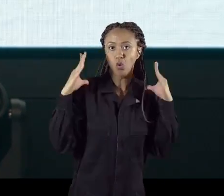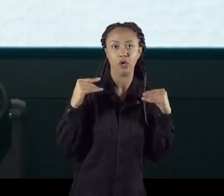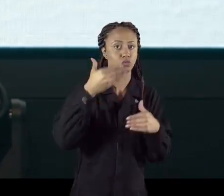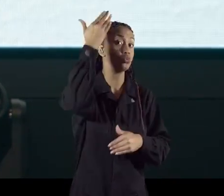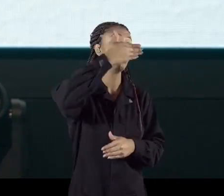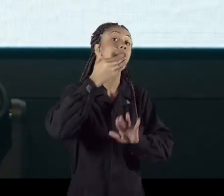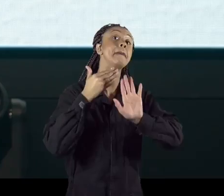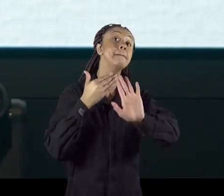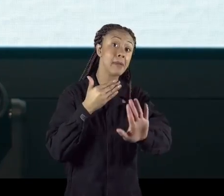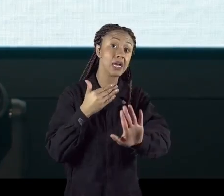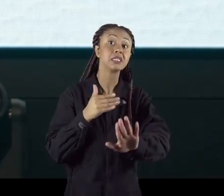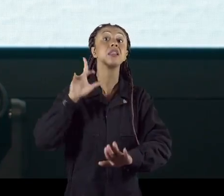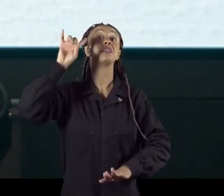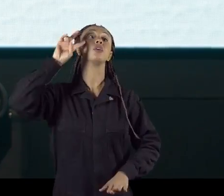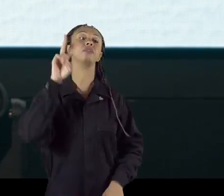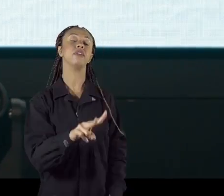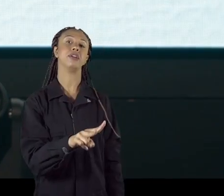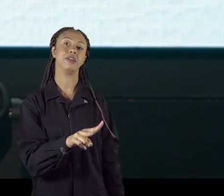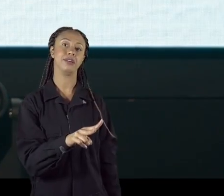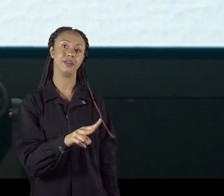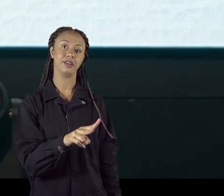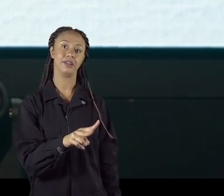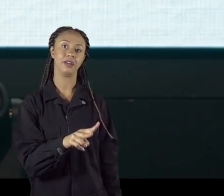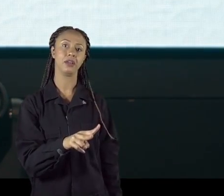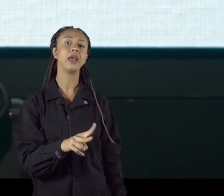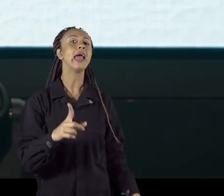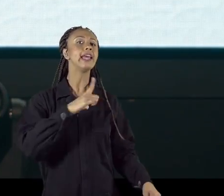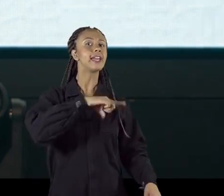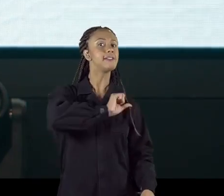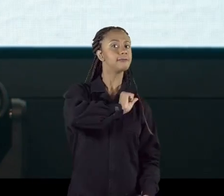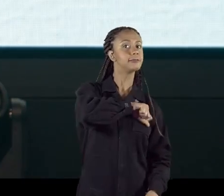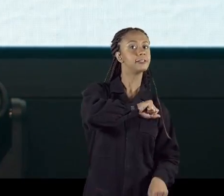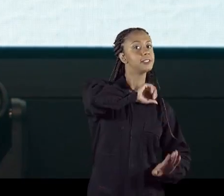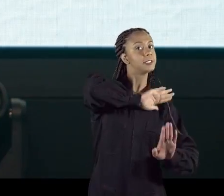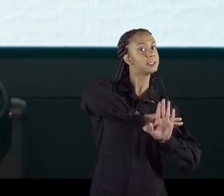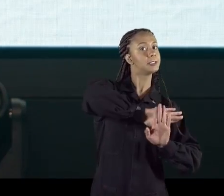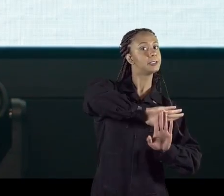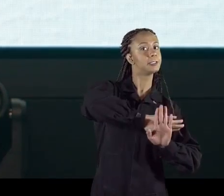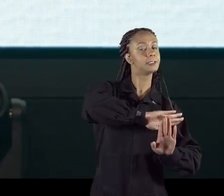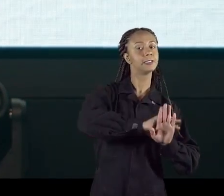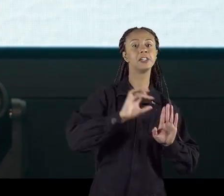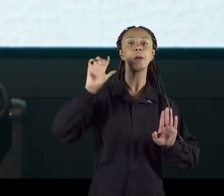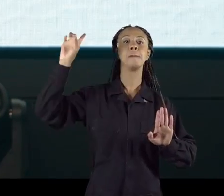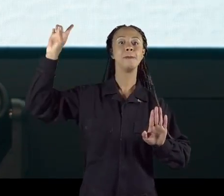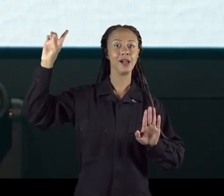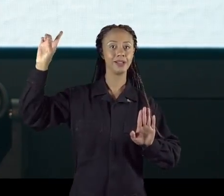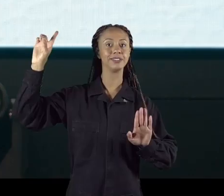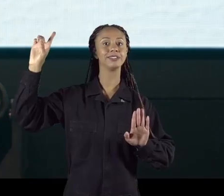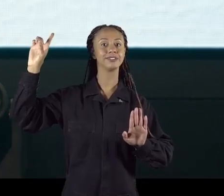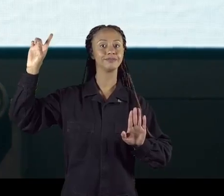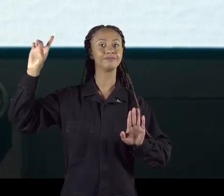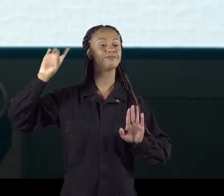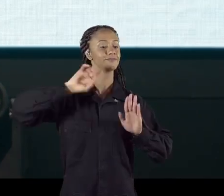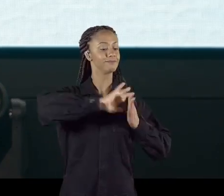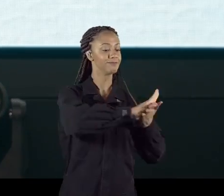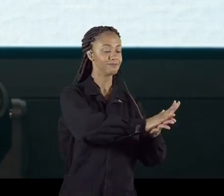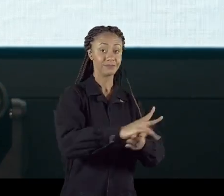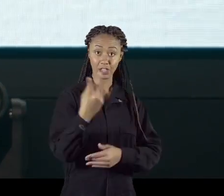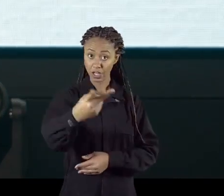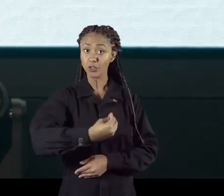e ainda que eles têm um tempos malignos serão desbaratados na sua